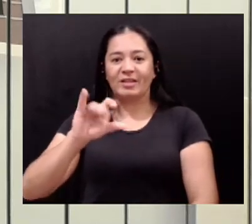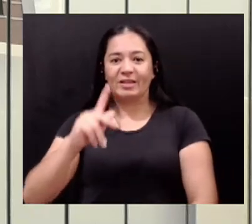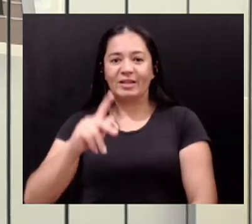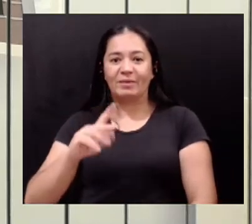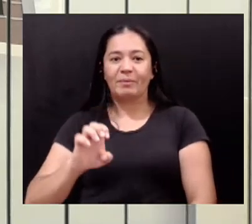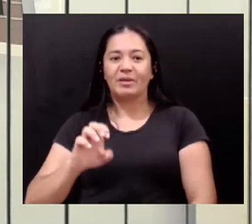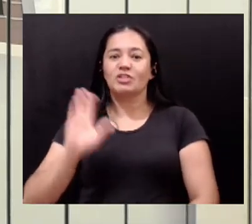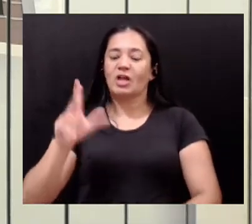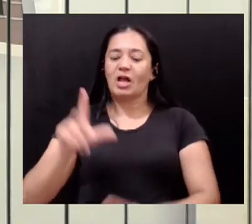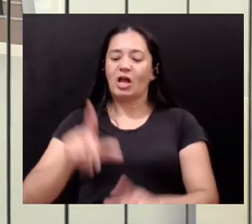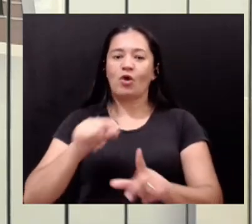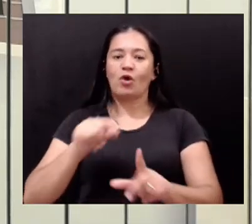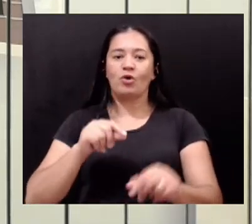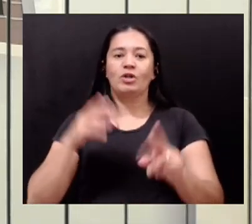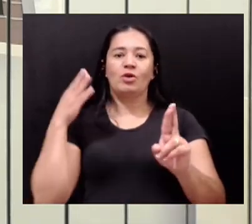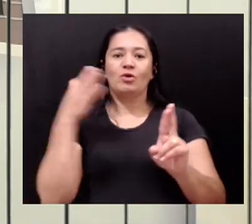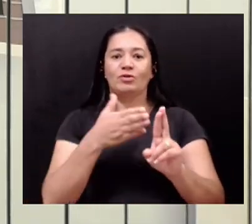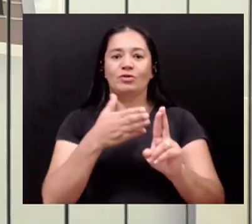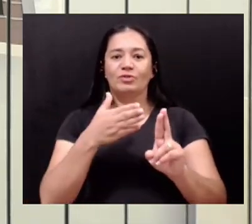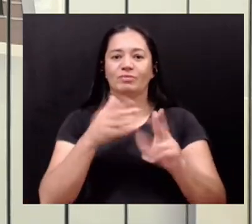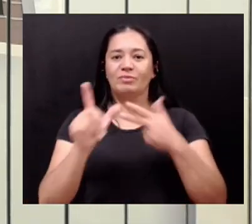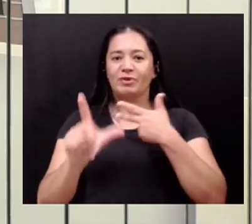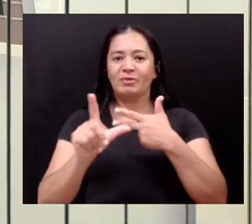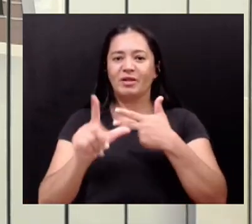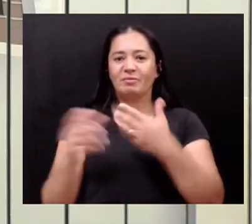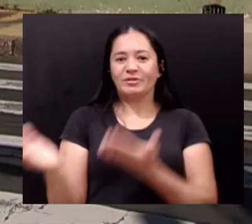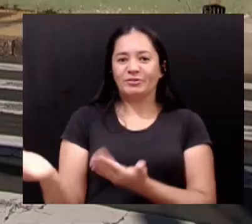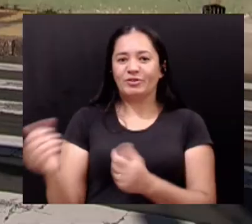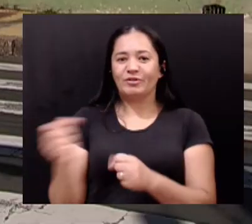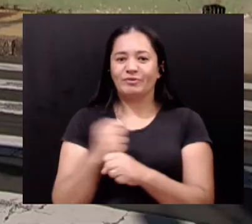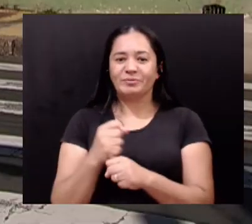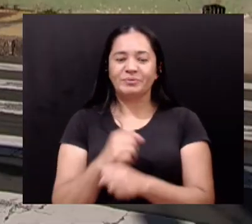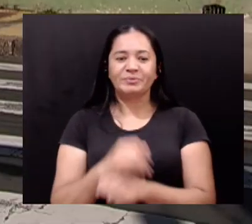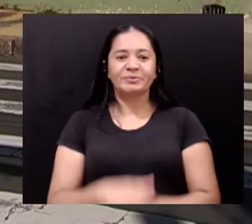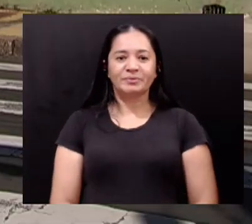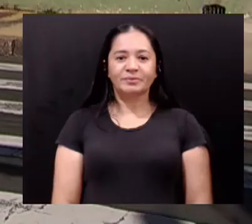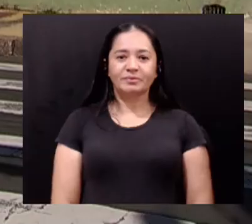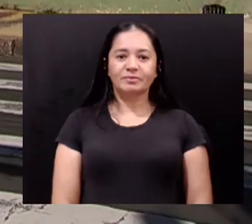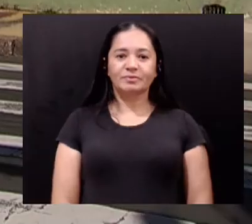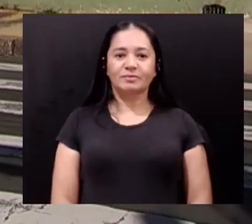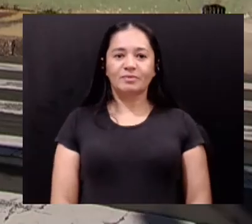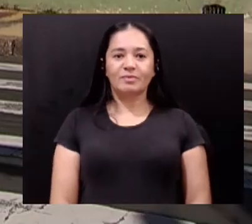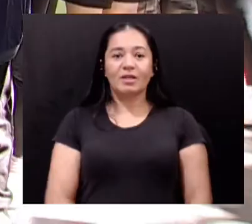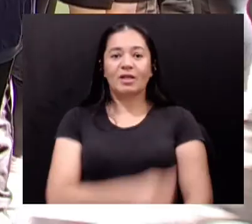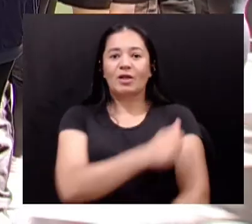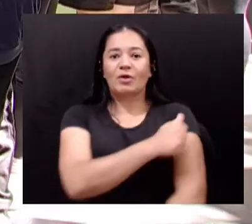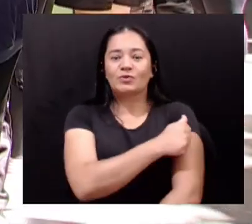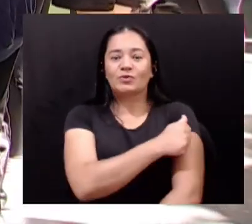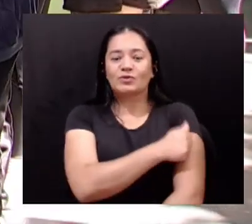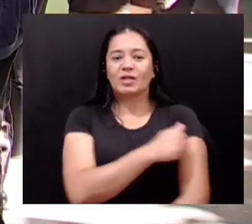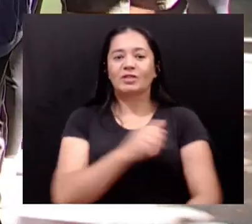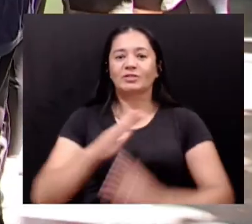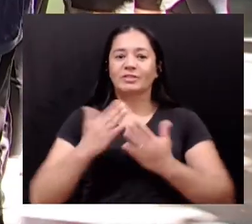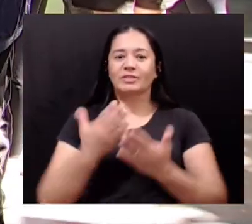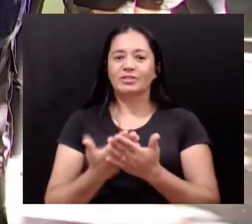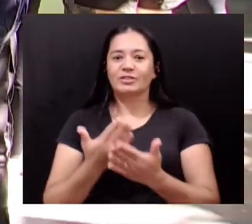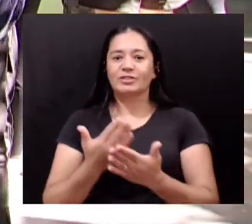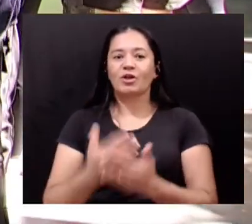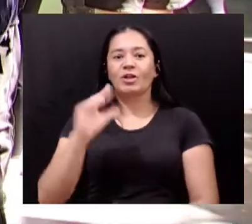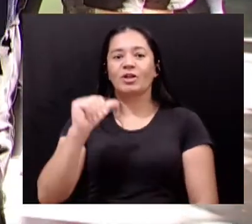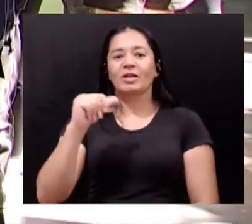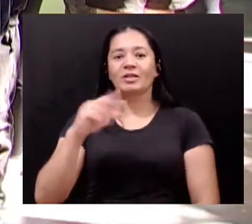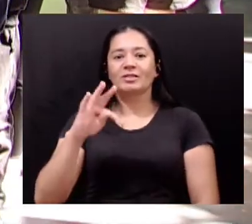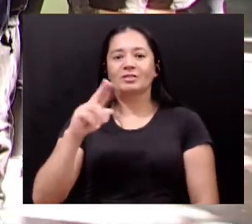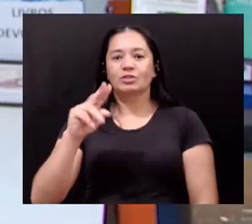Parlamento Jovem deste ano. Os alunos da Escola Estadual Felipe Cantuzio vivenciaram um